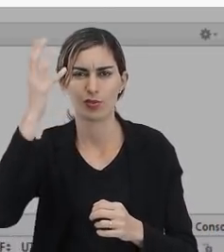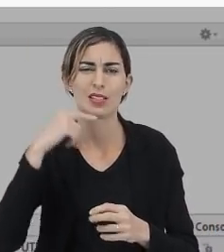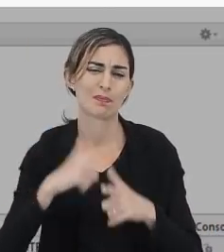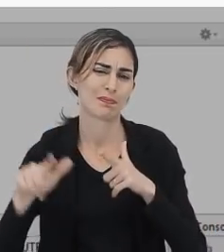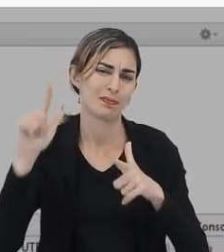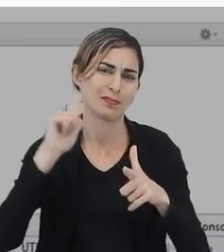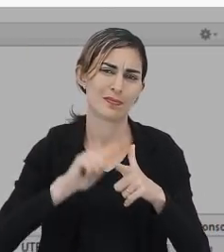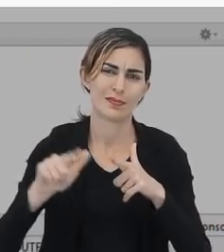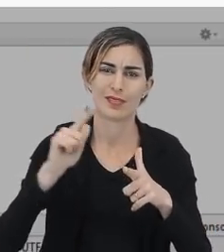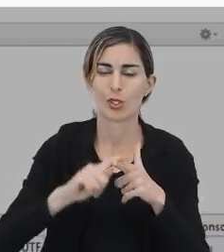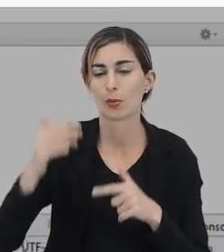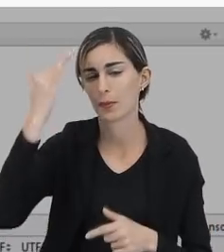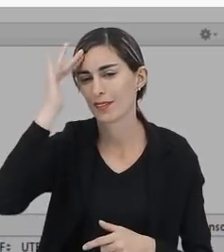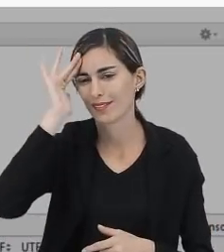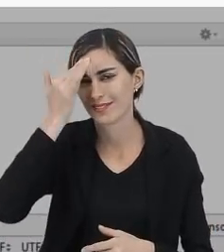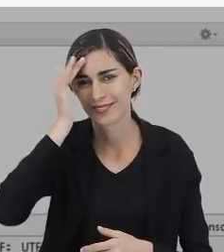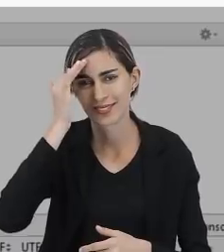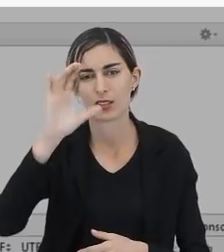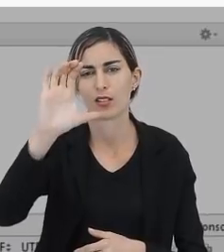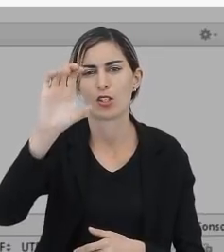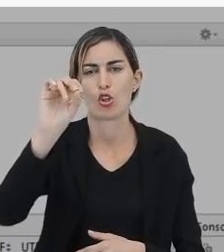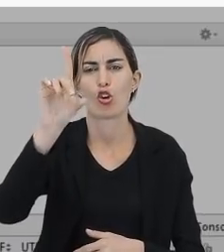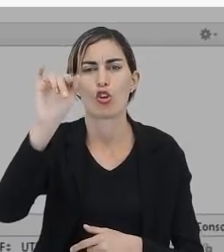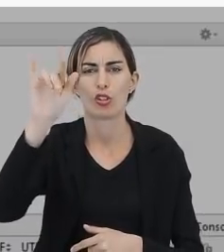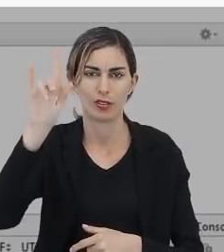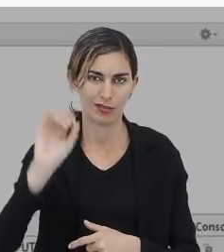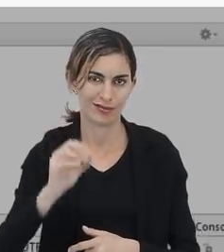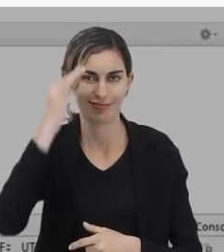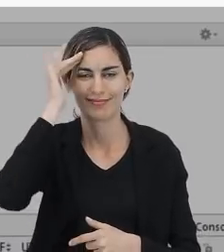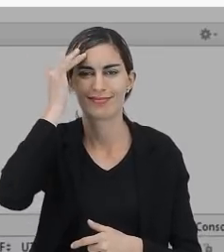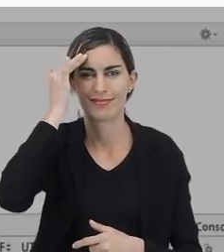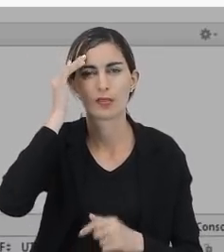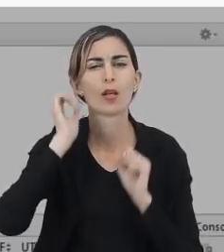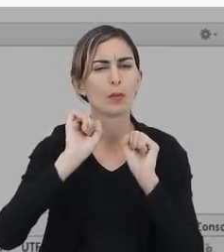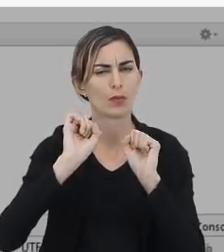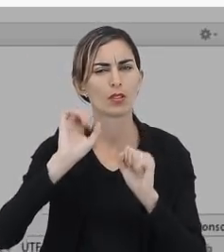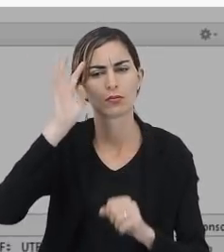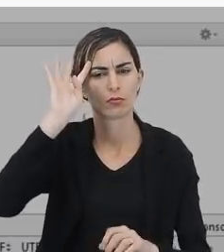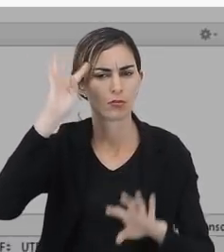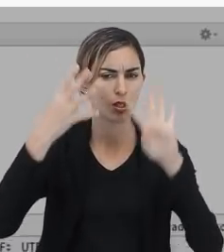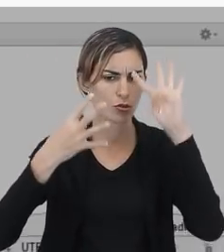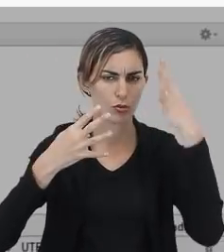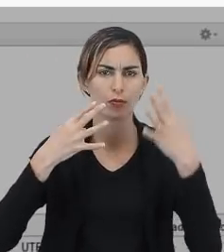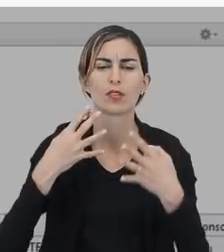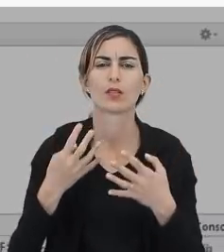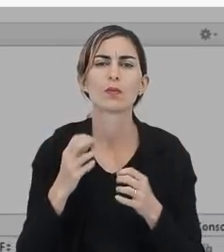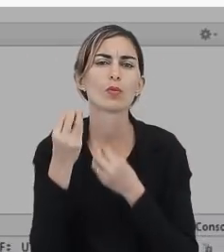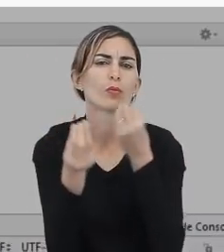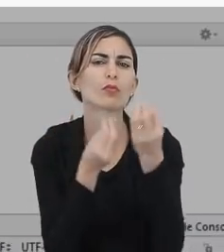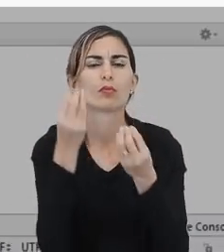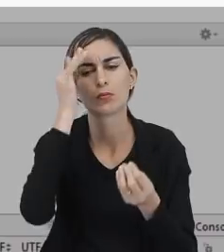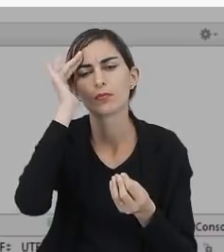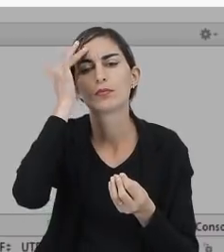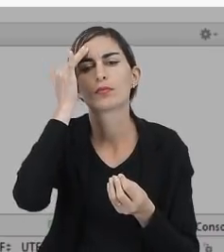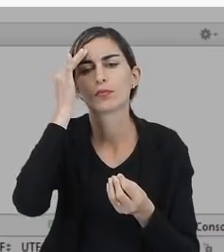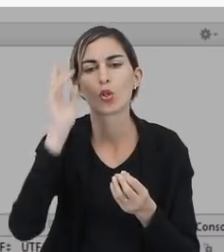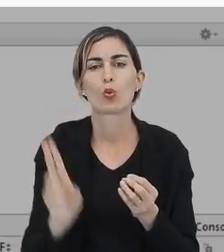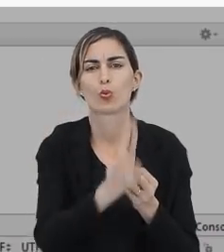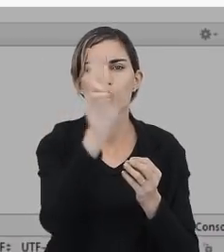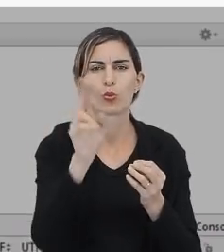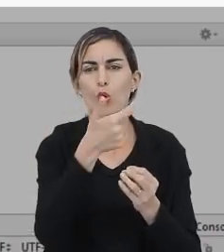gerar um problema de entendimento do código. Podemos resolver esse entendimento de código